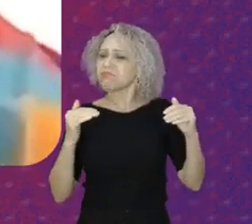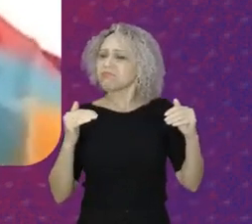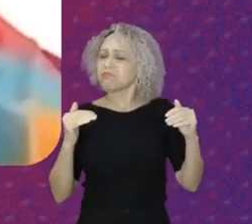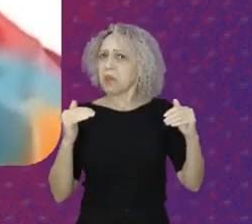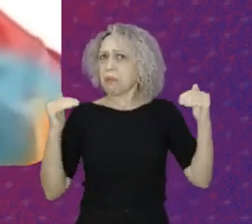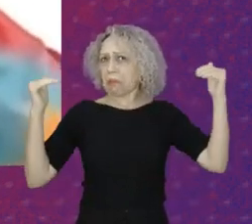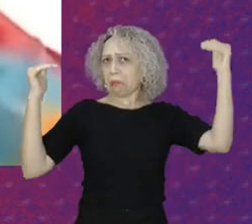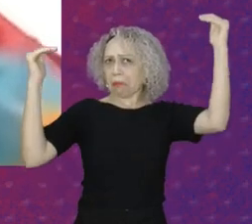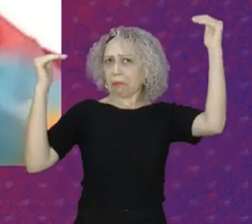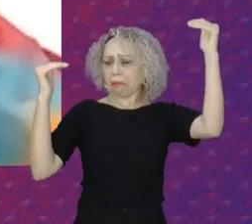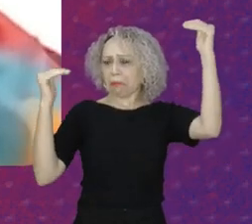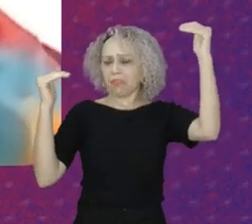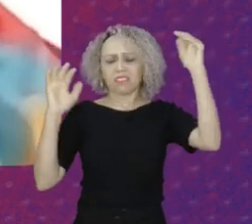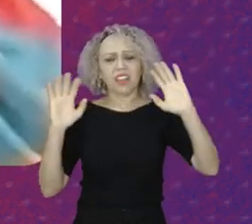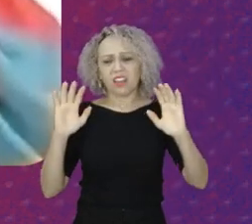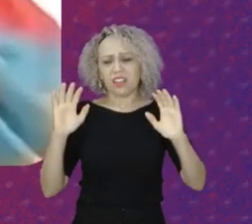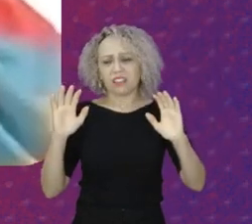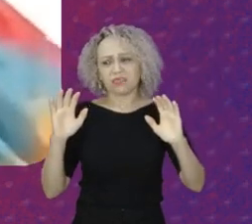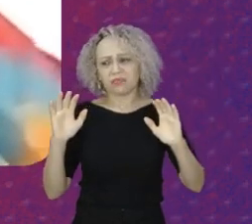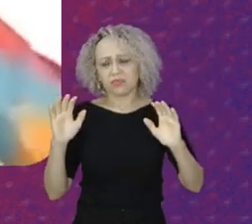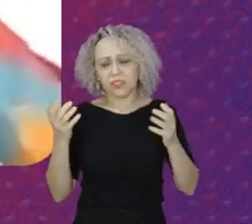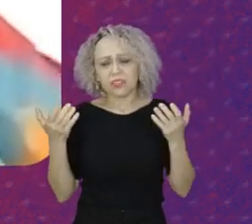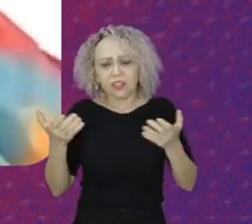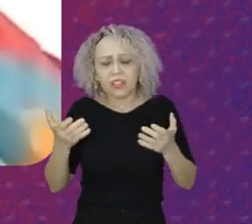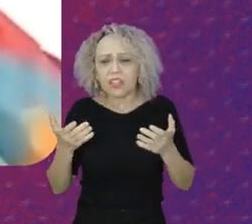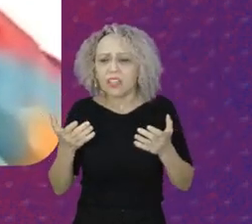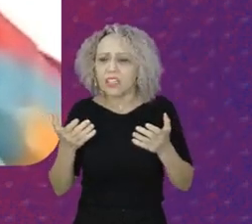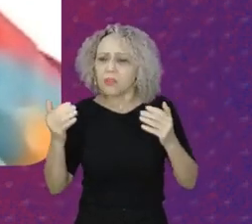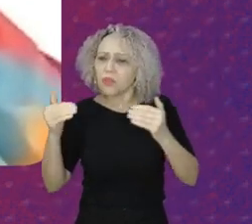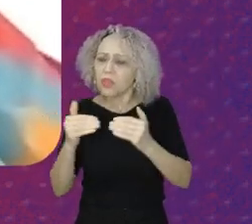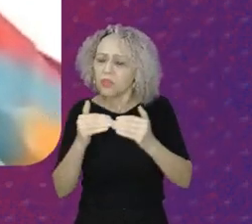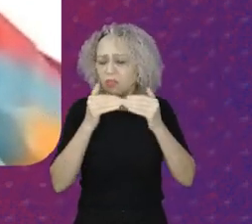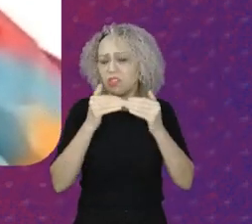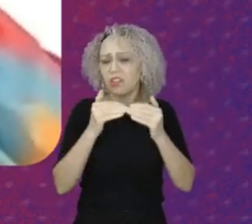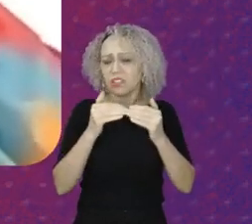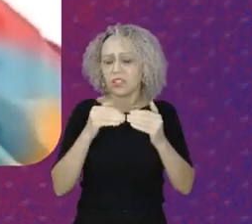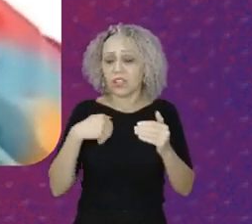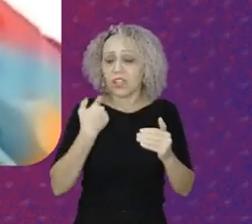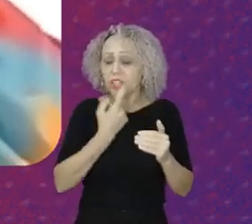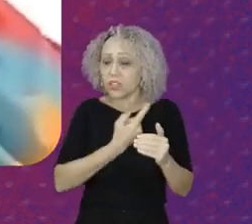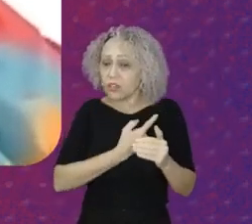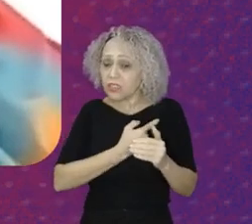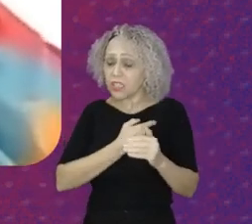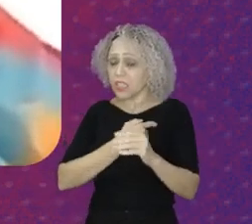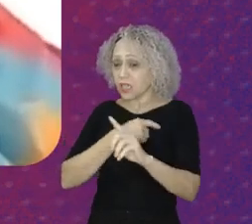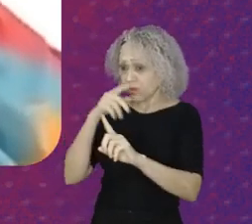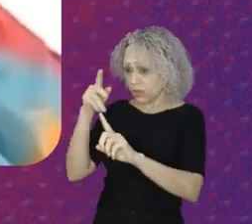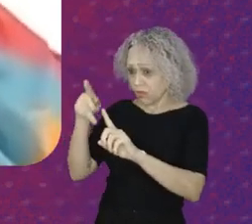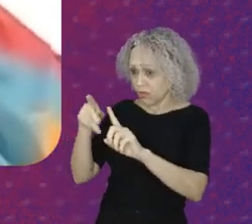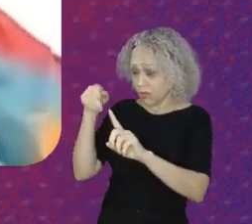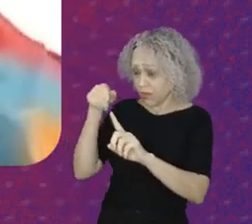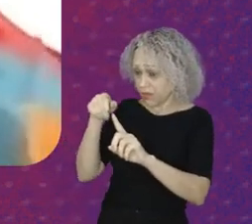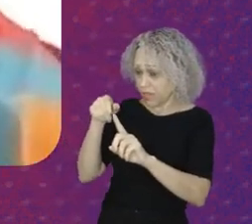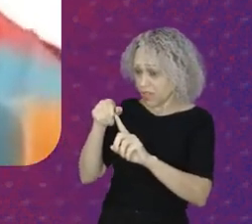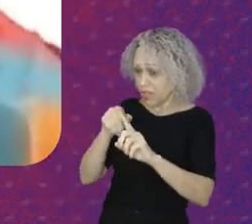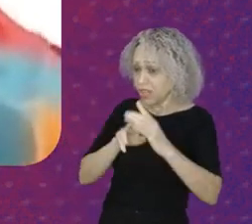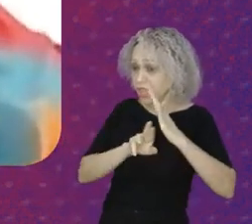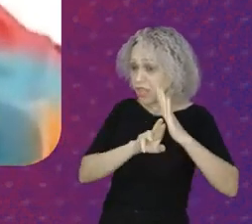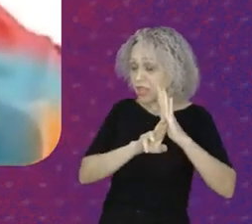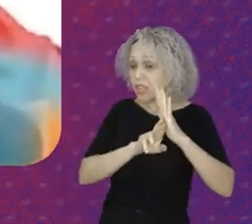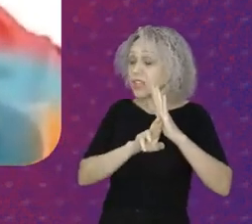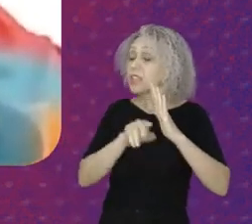seja efetivada. E na democracia nós precisamos de garantir a representatividade do povo. Não